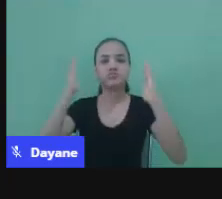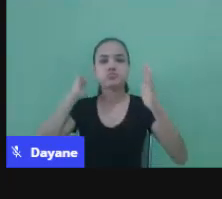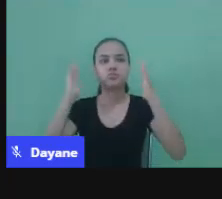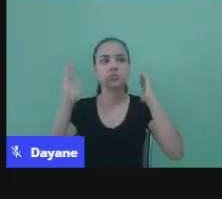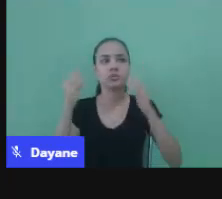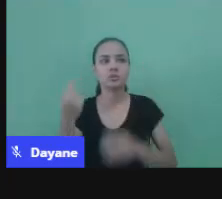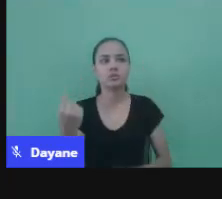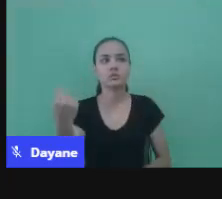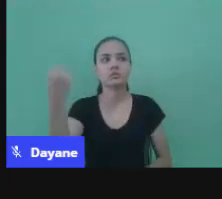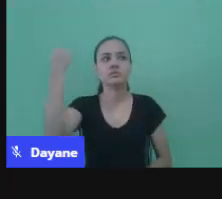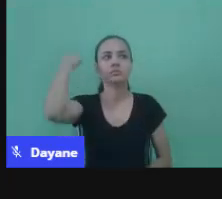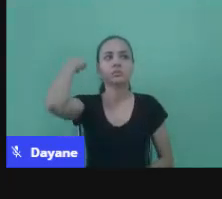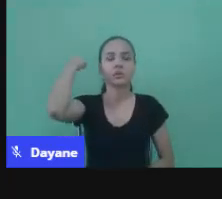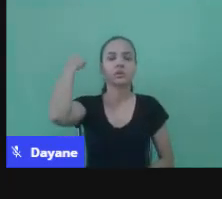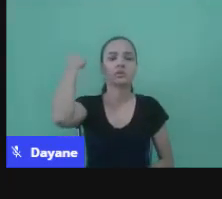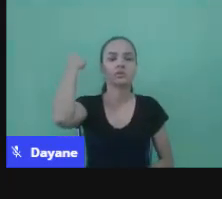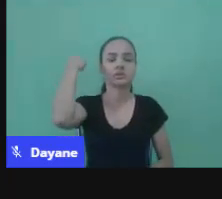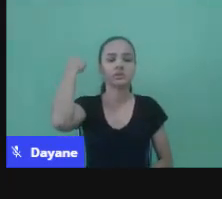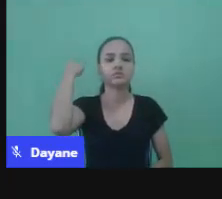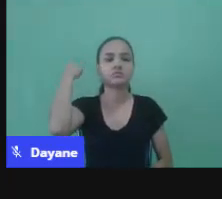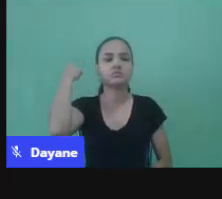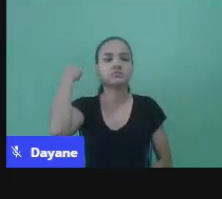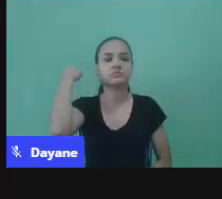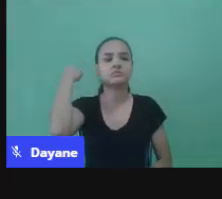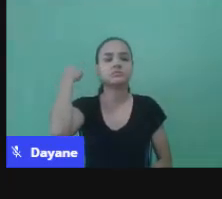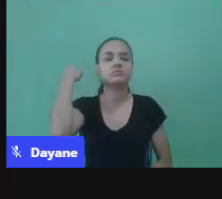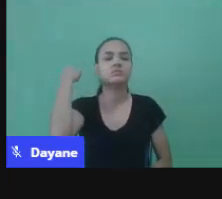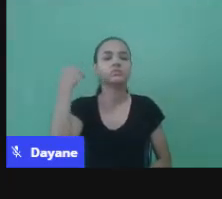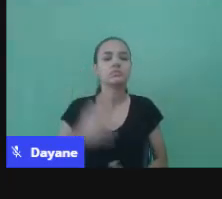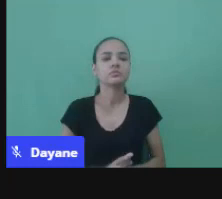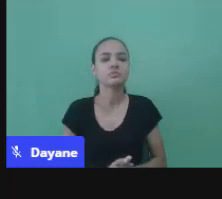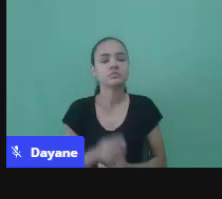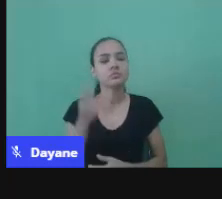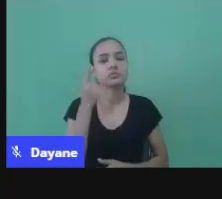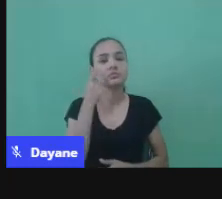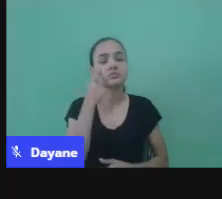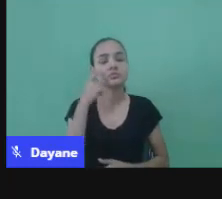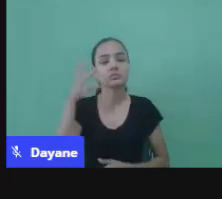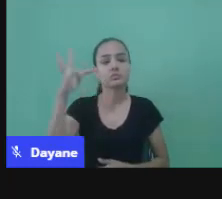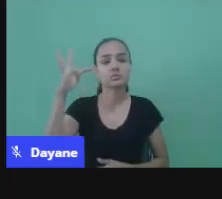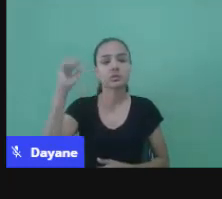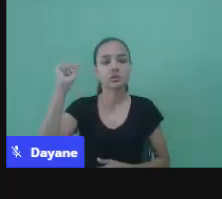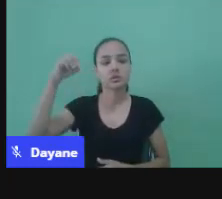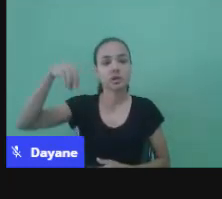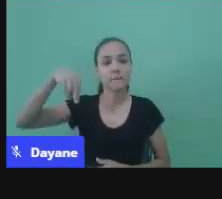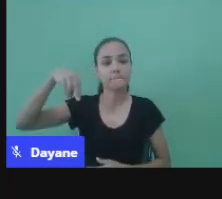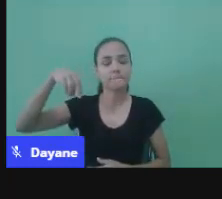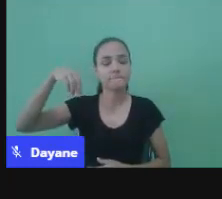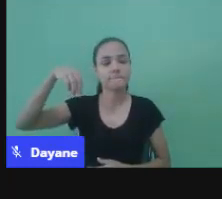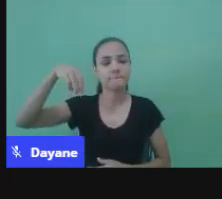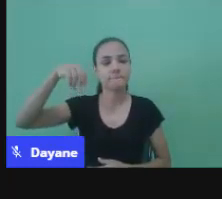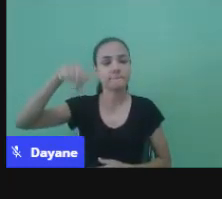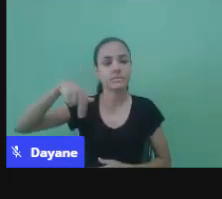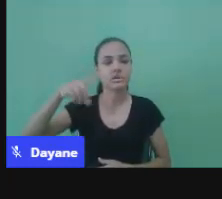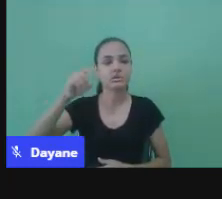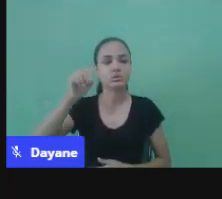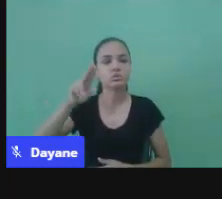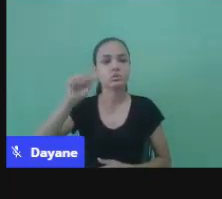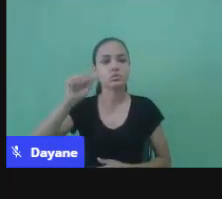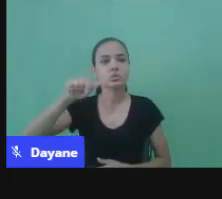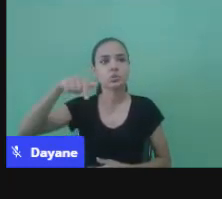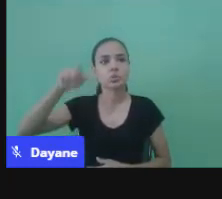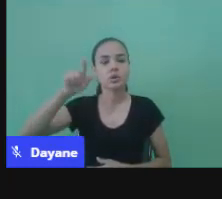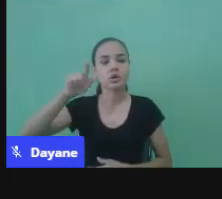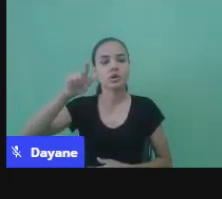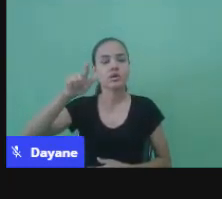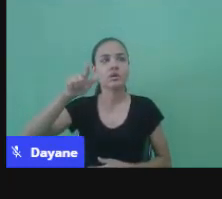o tamanduá-bandeira evita atravessar. Então, ele atravessa muito menos que, por exemplo, atravessa os